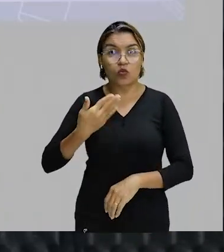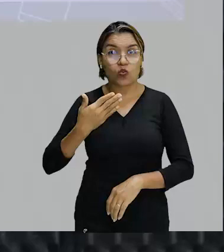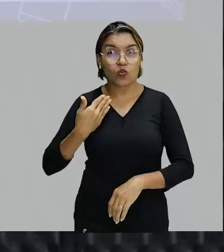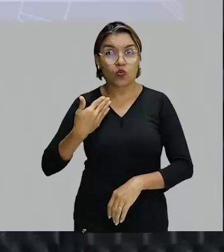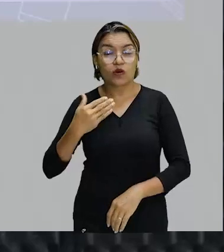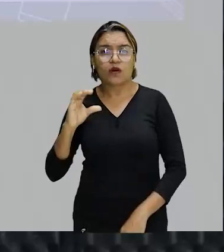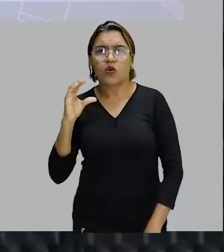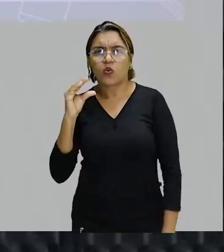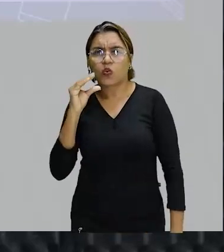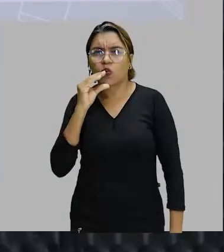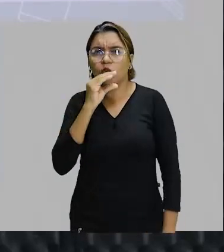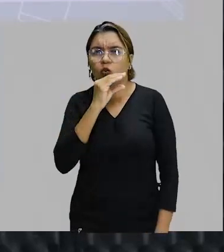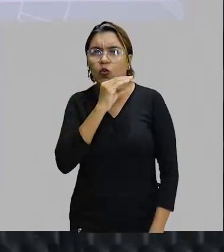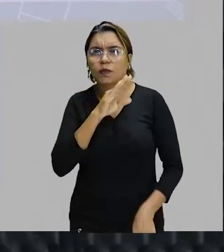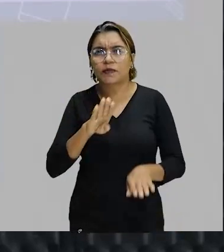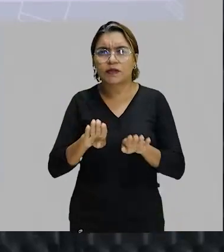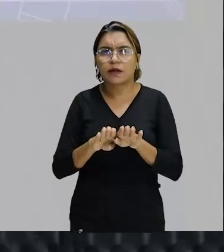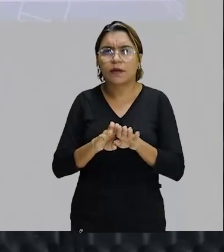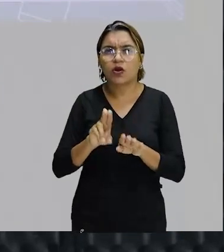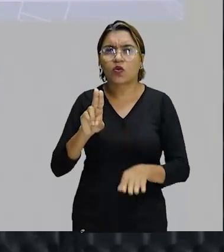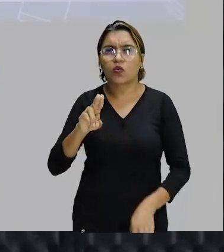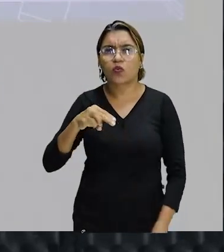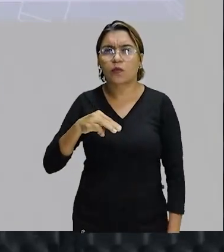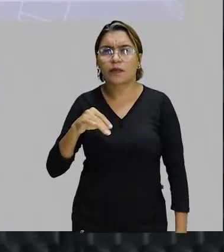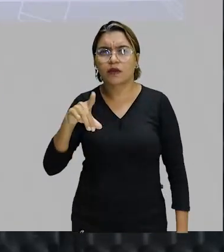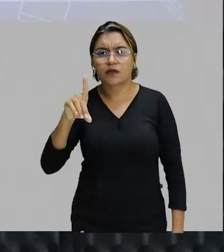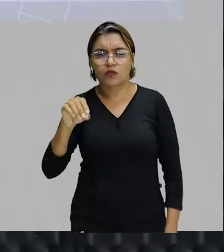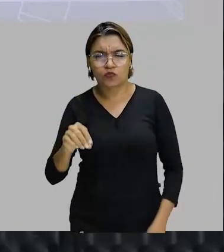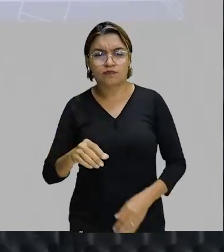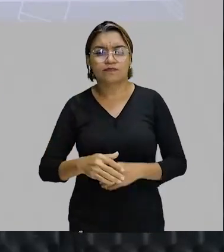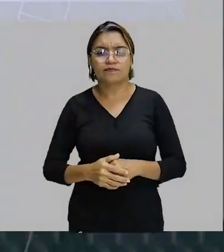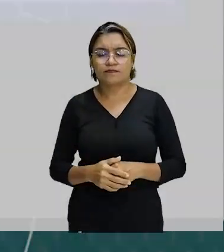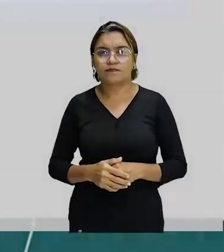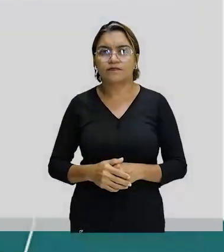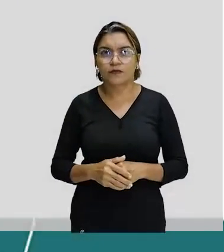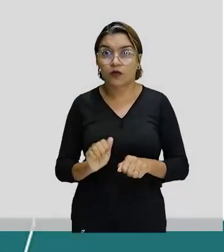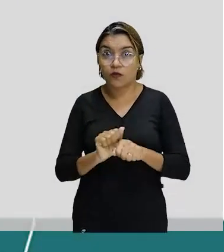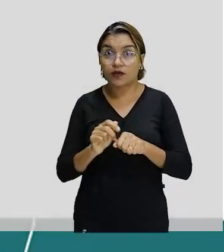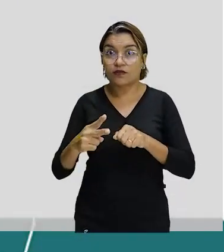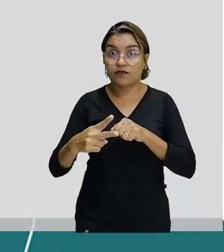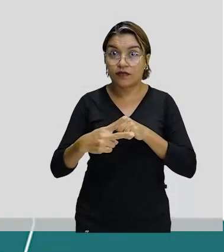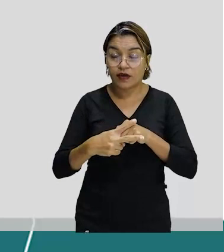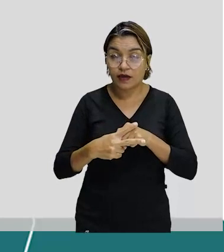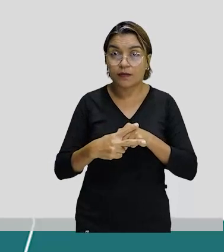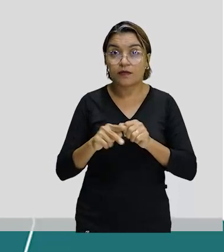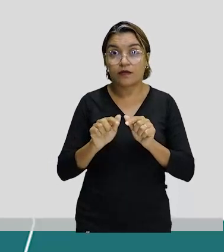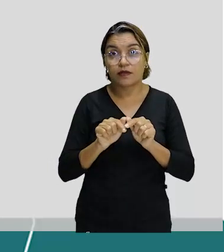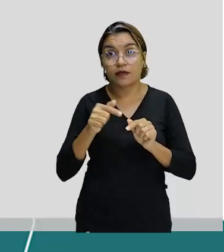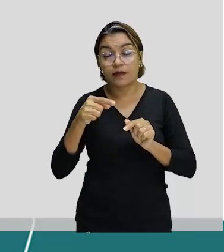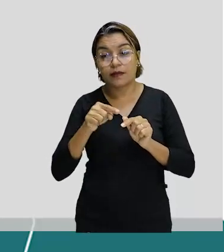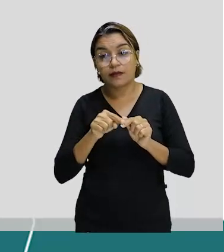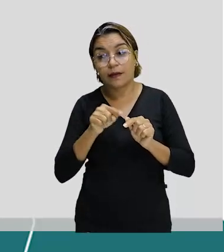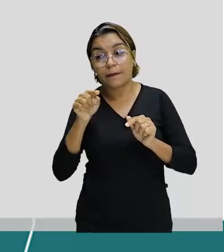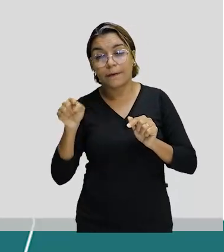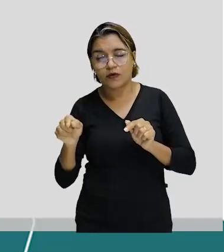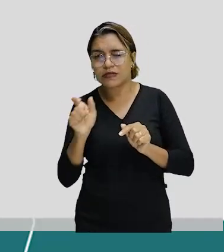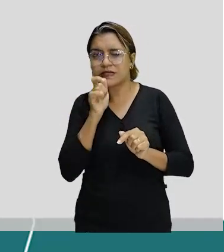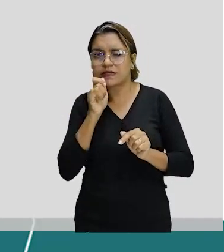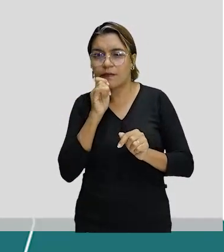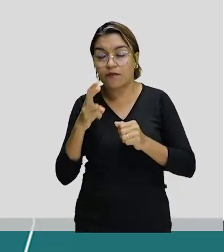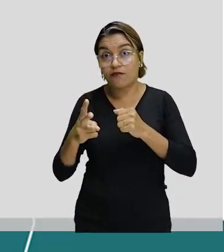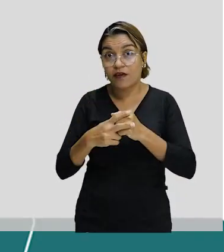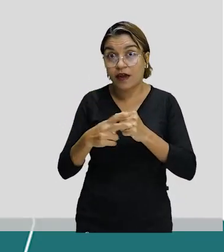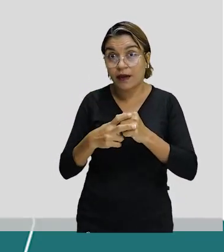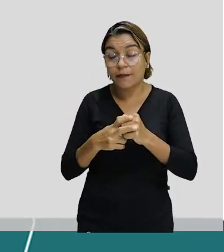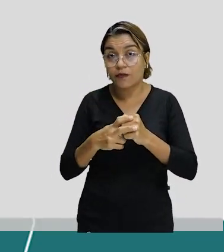quente e úmido, tá? Então, exemplo, o advérbio depois do verbo auxiliar. Quando nós temos verbos modais, que